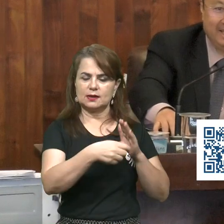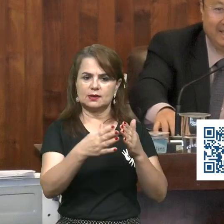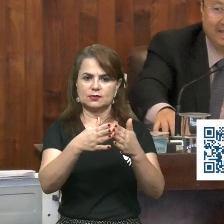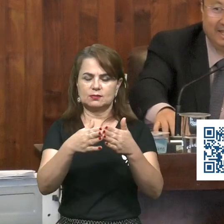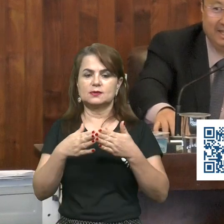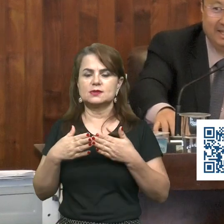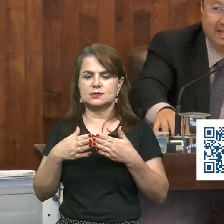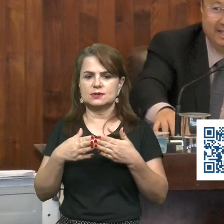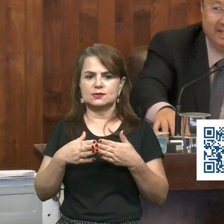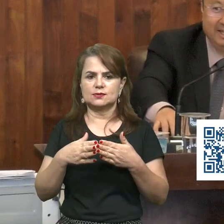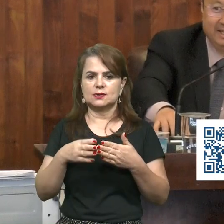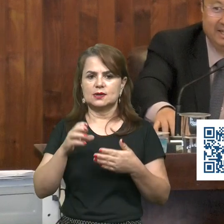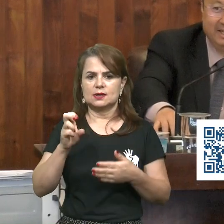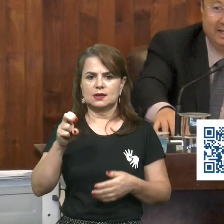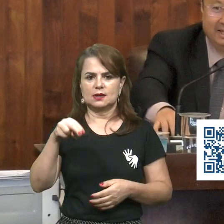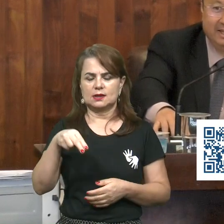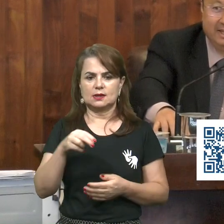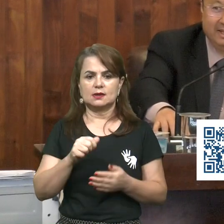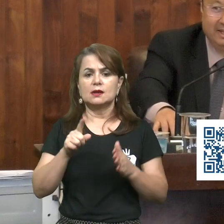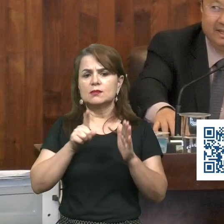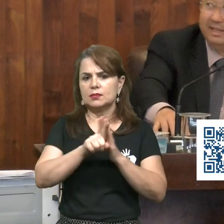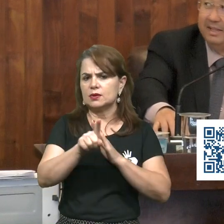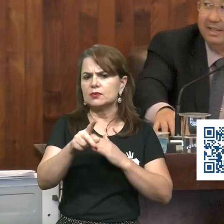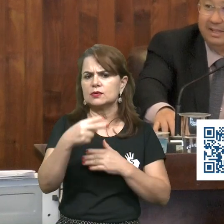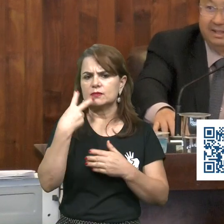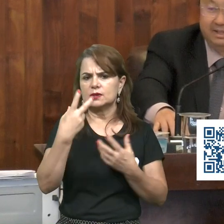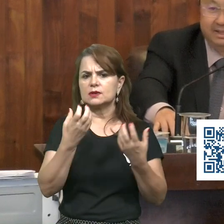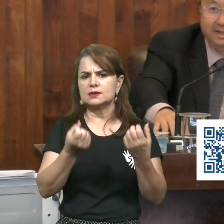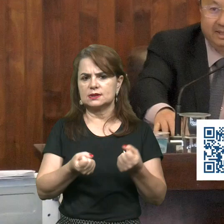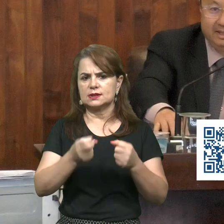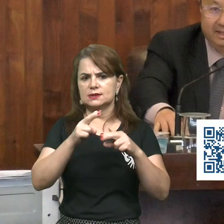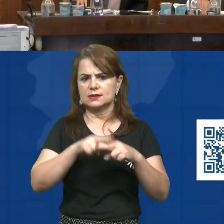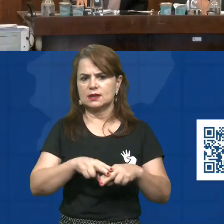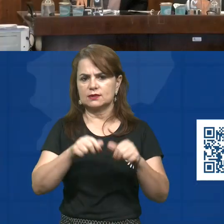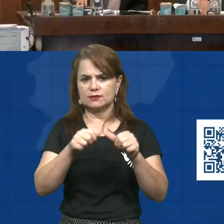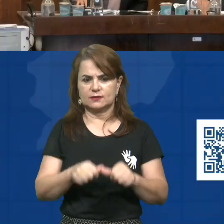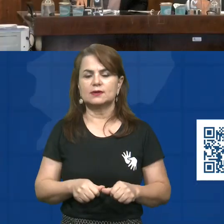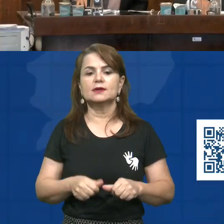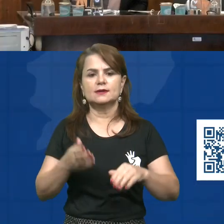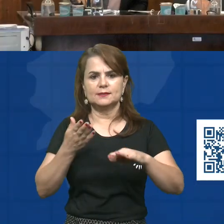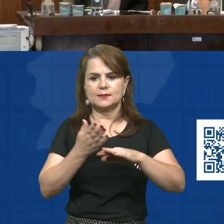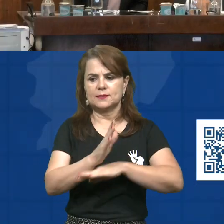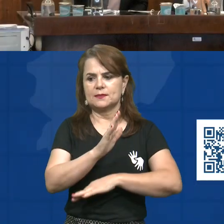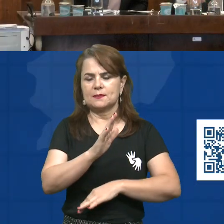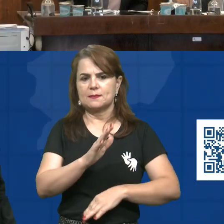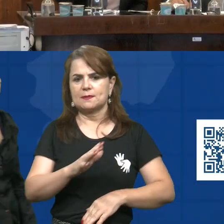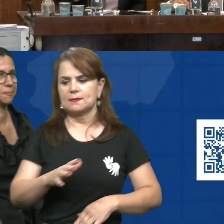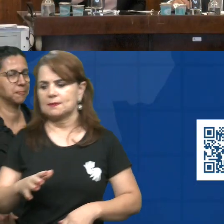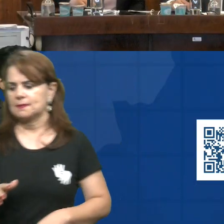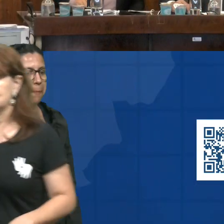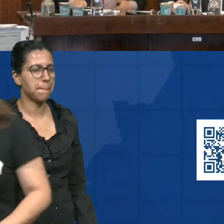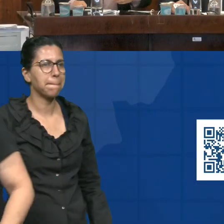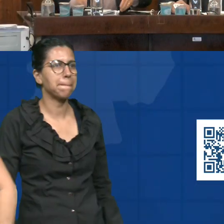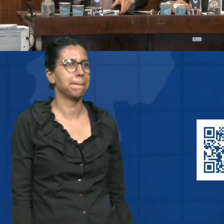Eduardo Nascimento. Os vereadores estiverem de acordo, permaneçam como se encontram. Aprovado.